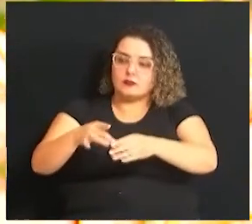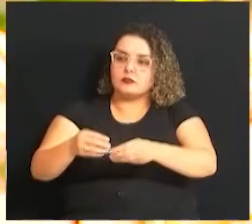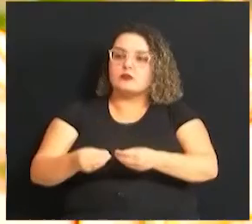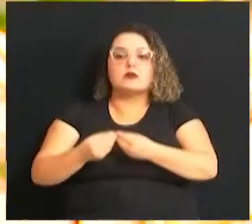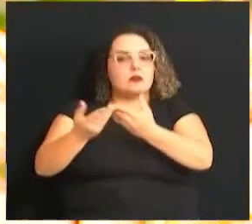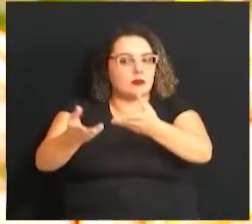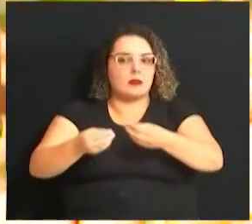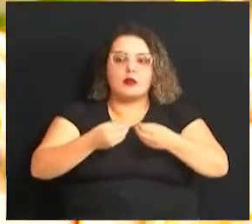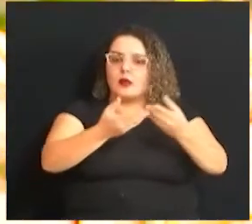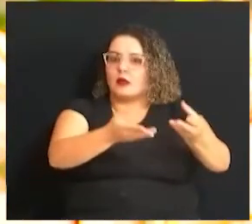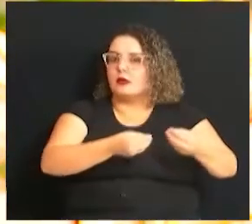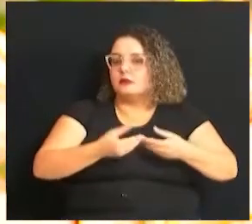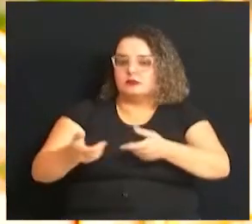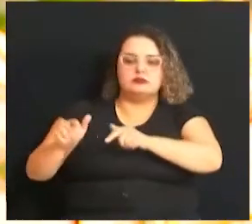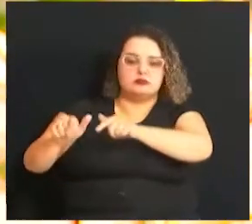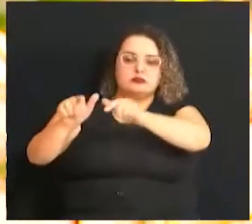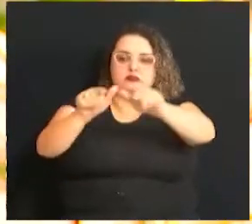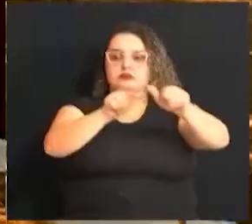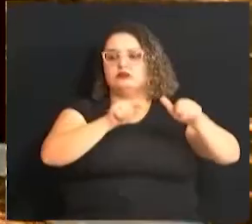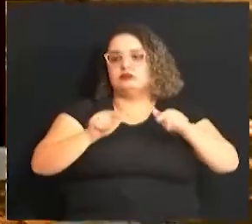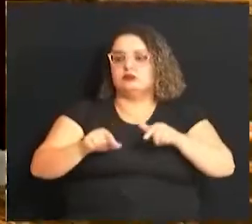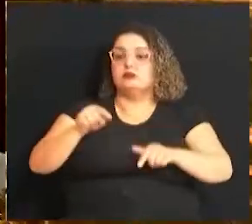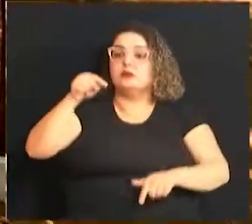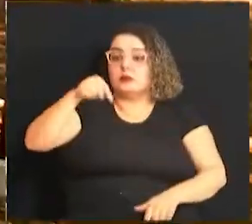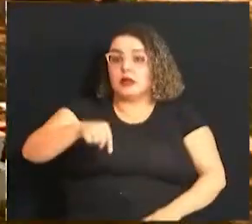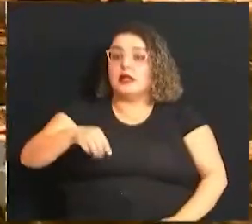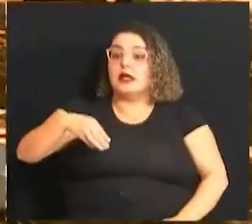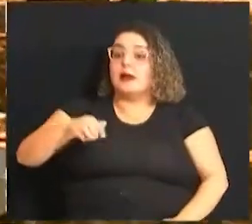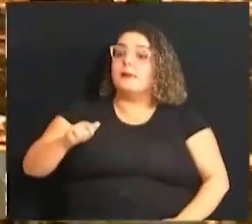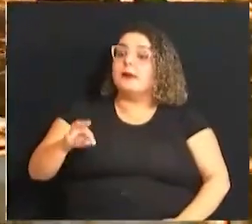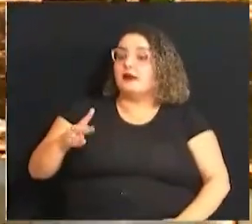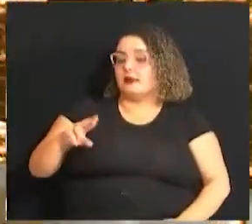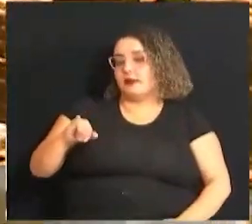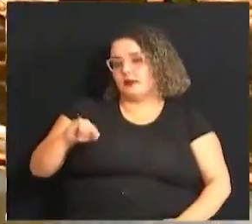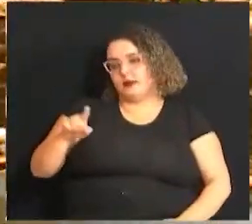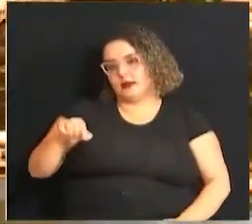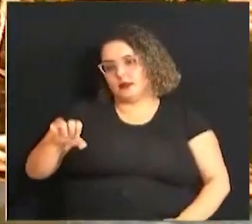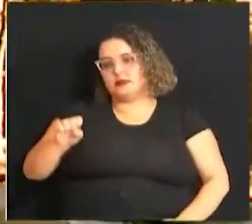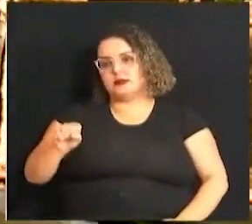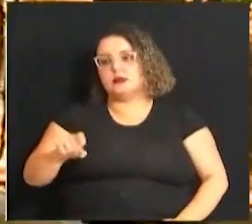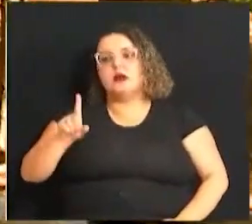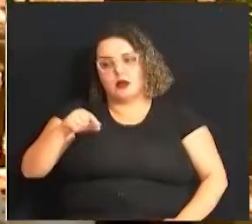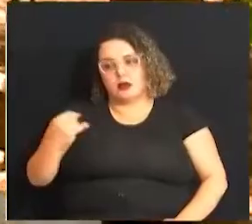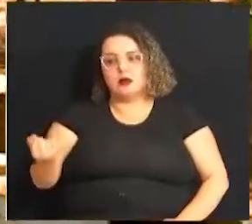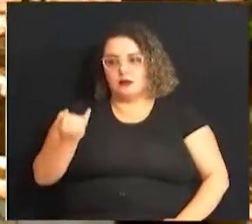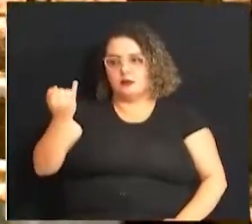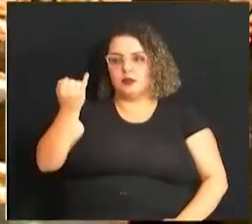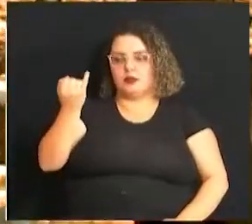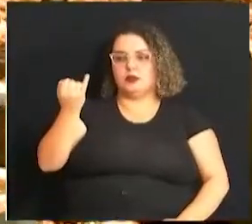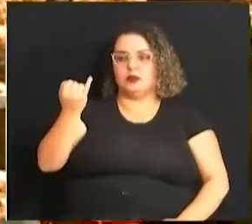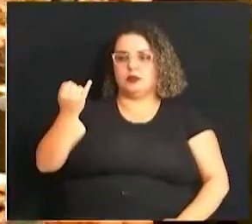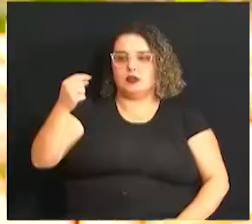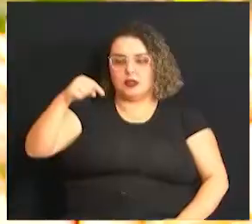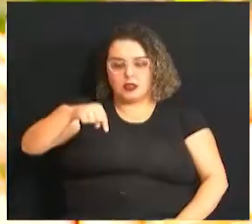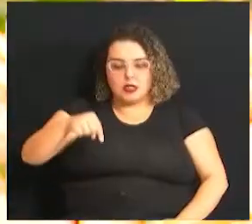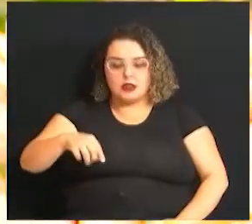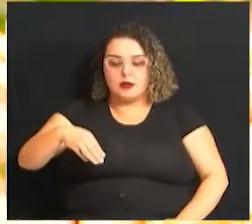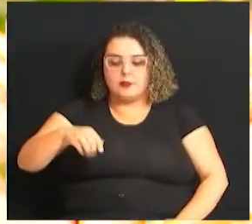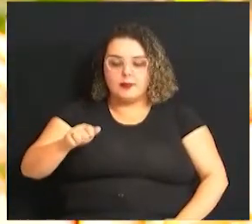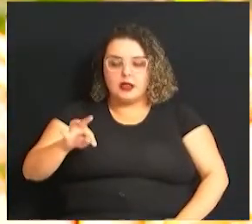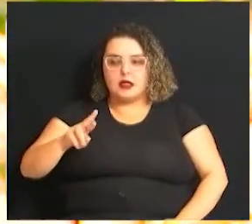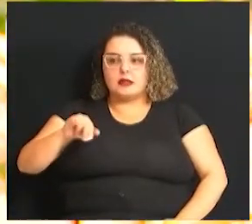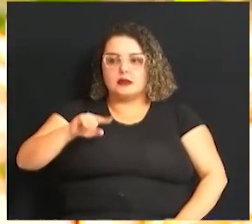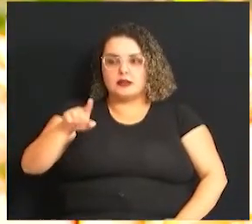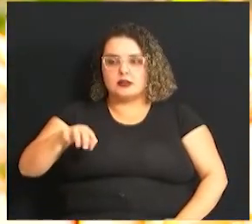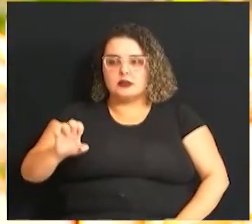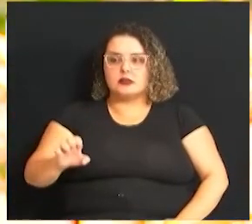obtenha sementes para levar para outros lugares. Então aqui é um banco de matrizes também, tá? Então isso é fundamental. Desse